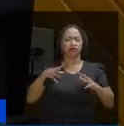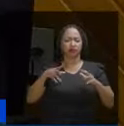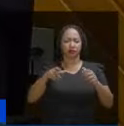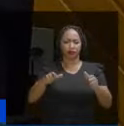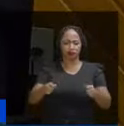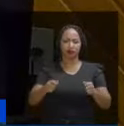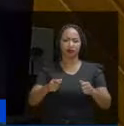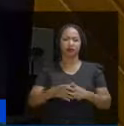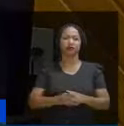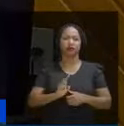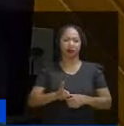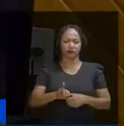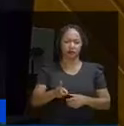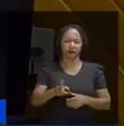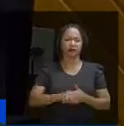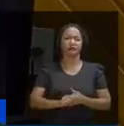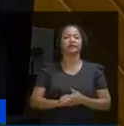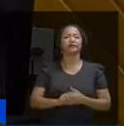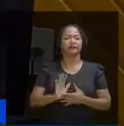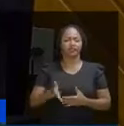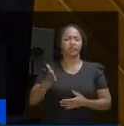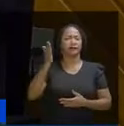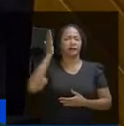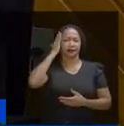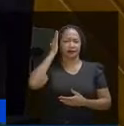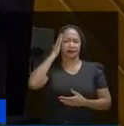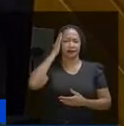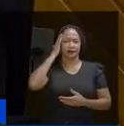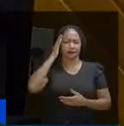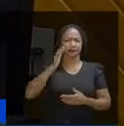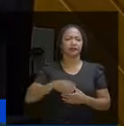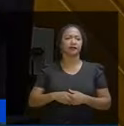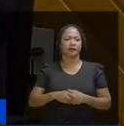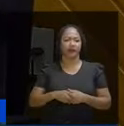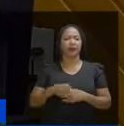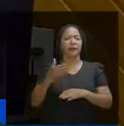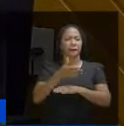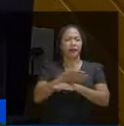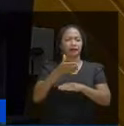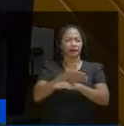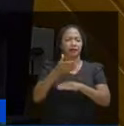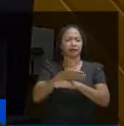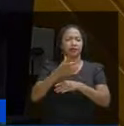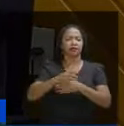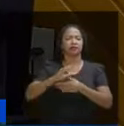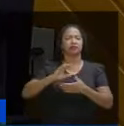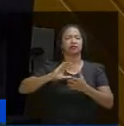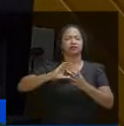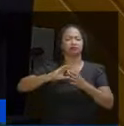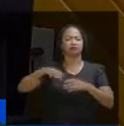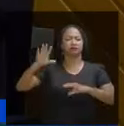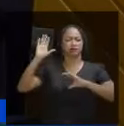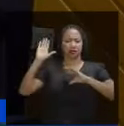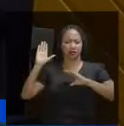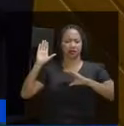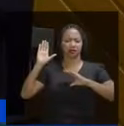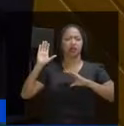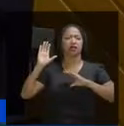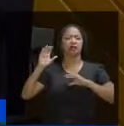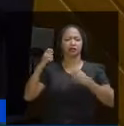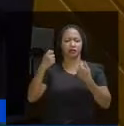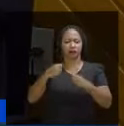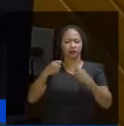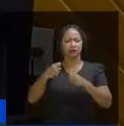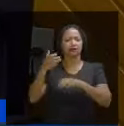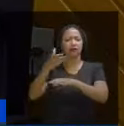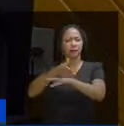prosseguir. Como sabido, para concorrer a cargos eletivos, é essencial que o postulante esteja filiado ao